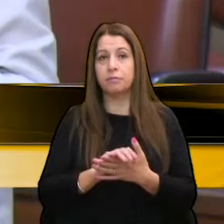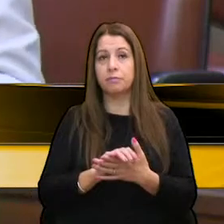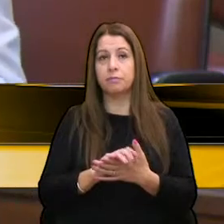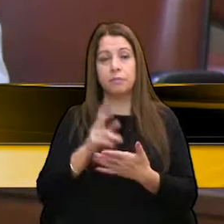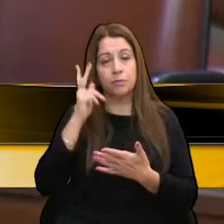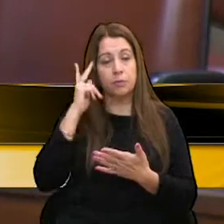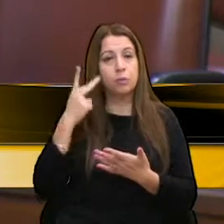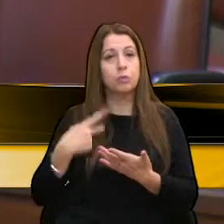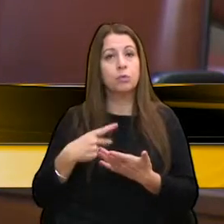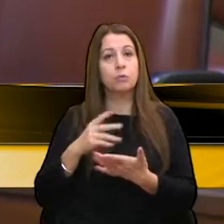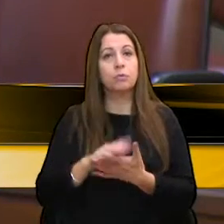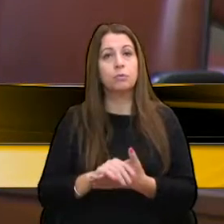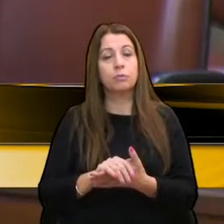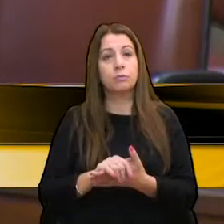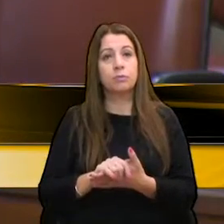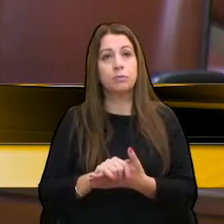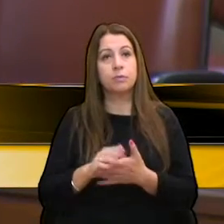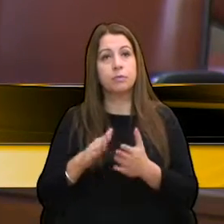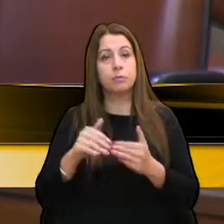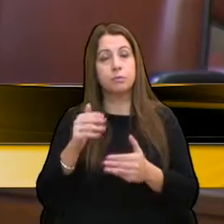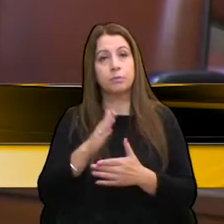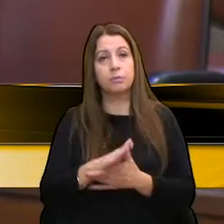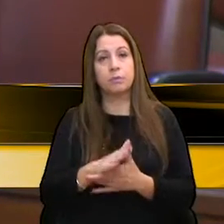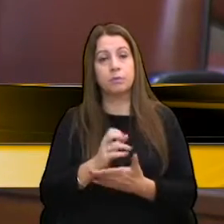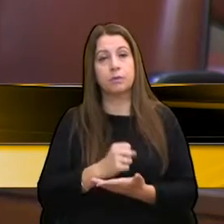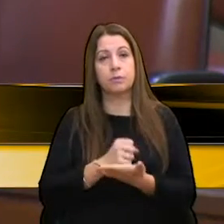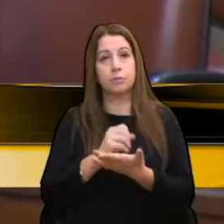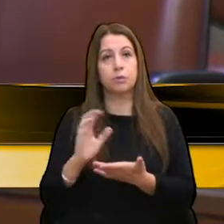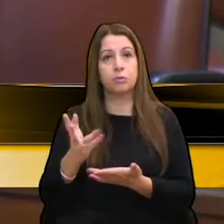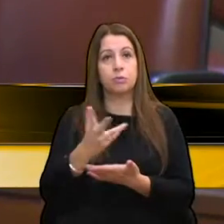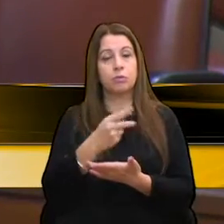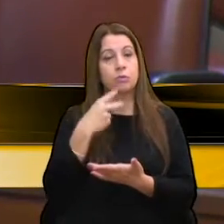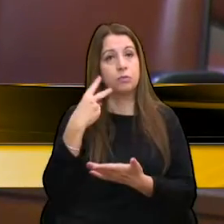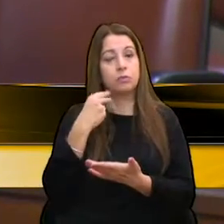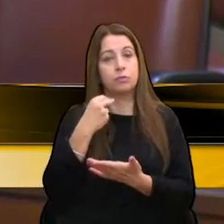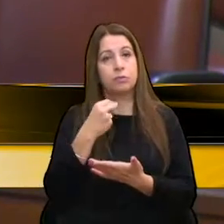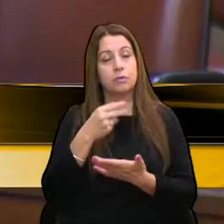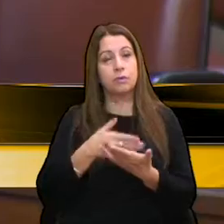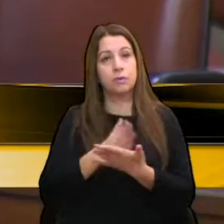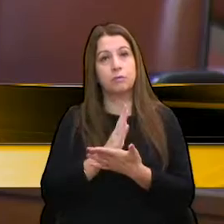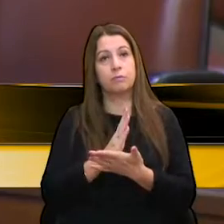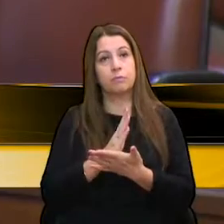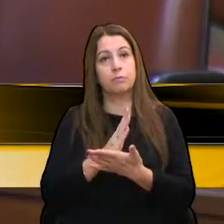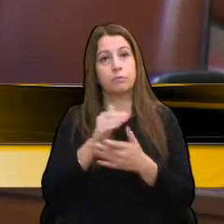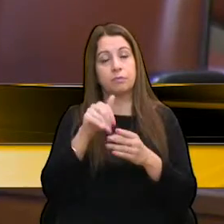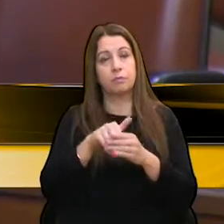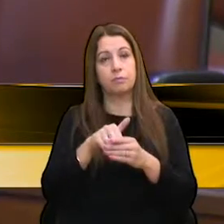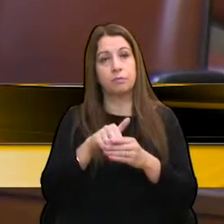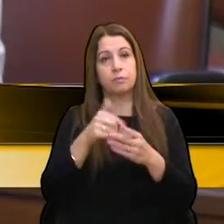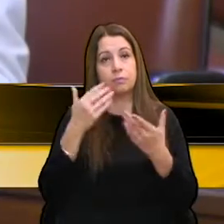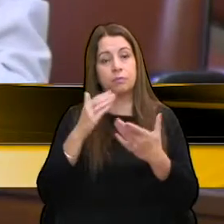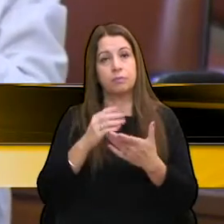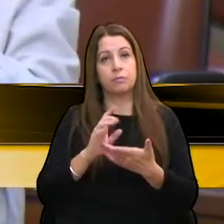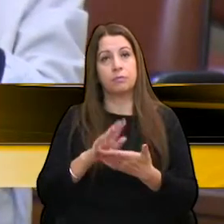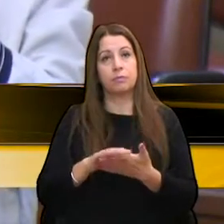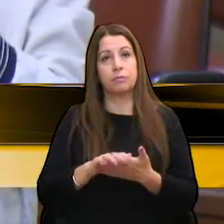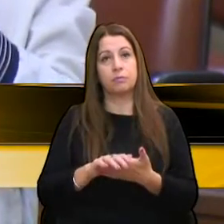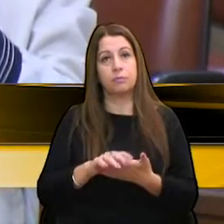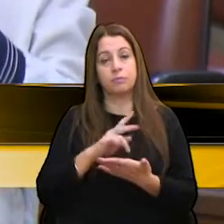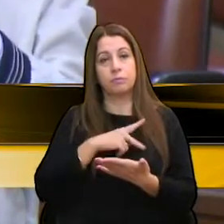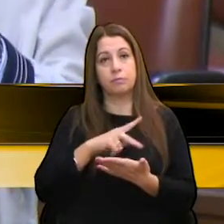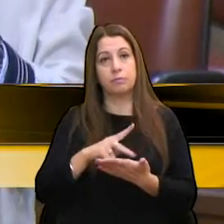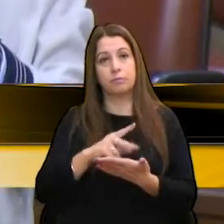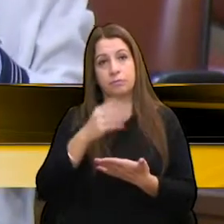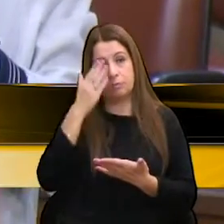nosso reconhecimento e peço o apoio dos nobres pares na aprovação desse voto de louvor. É isso, senhor